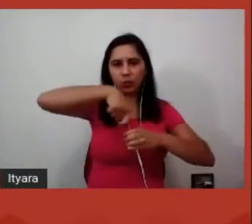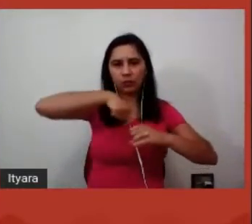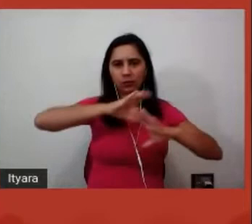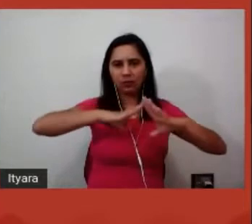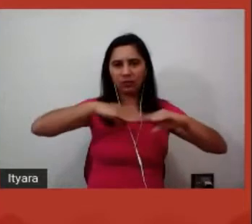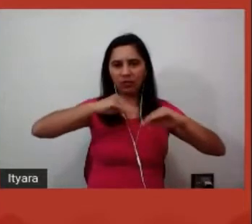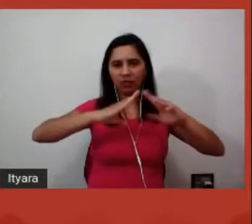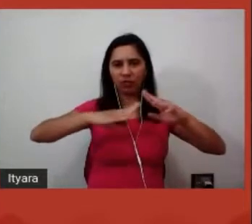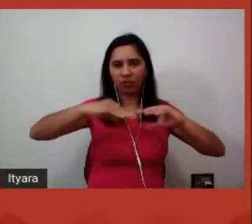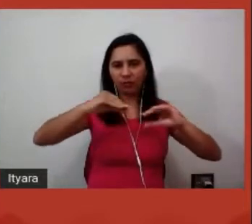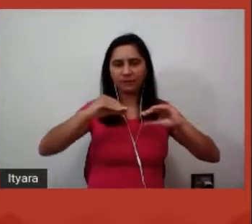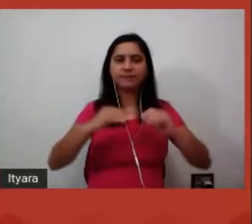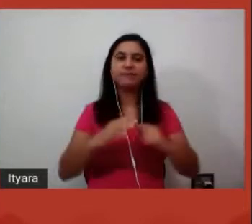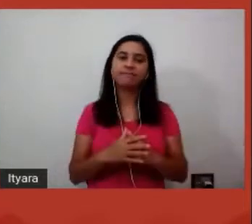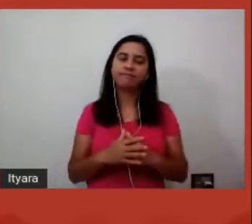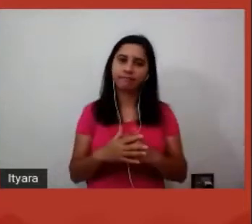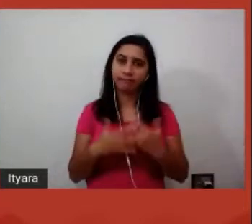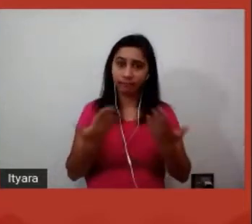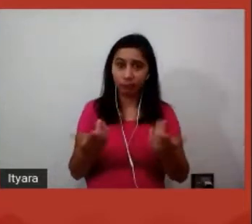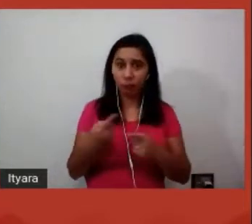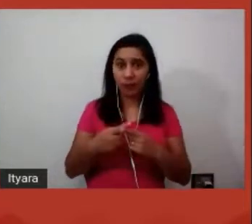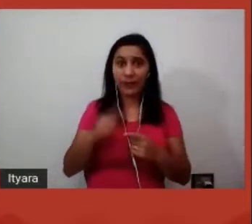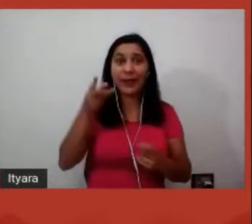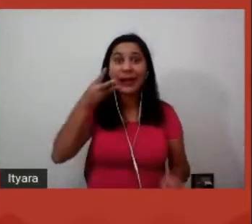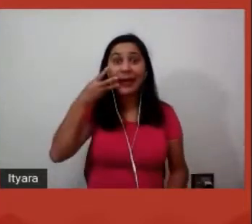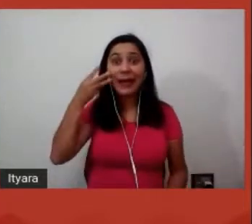Então, que o gato